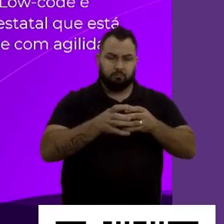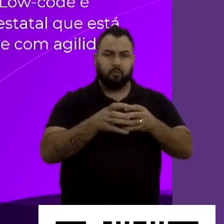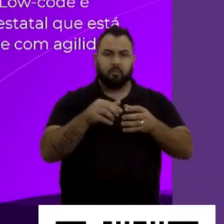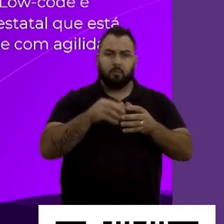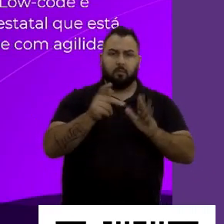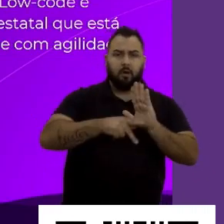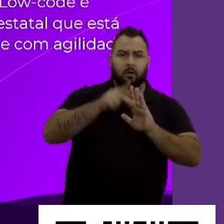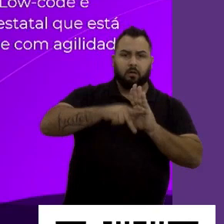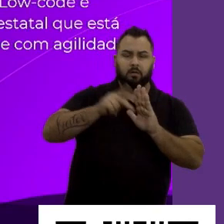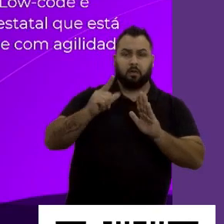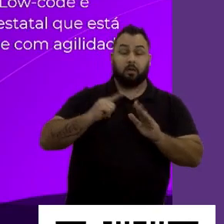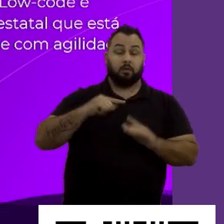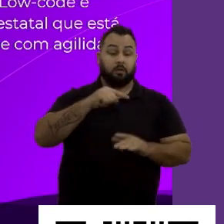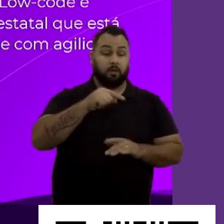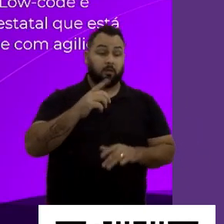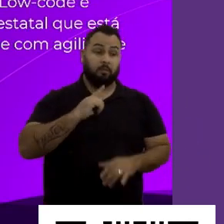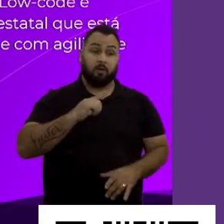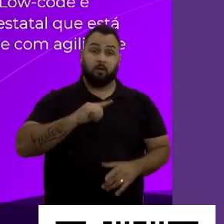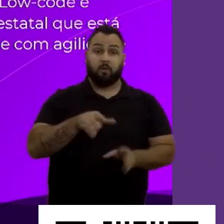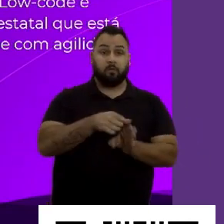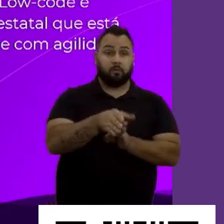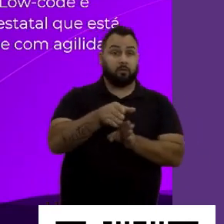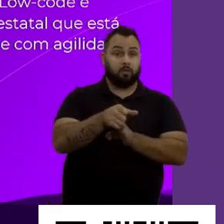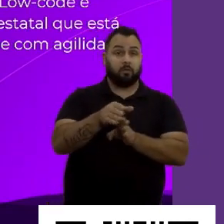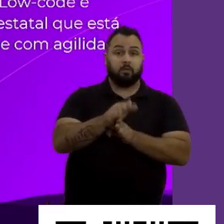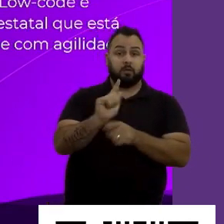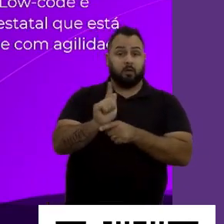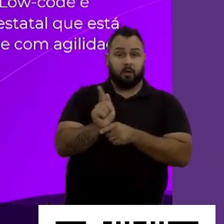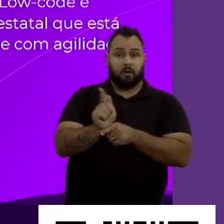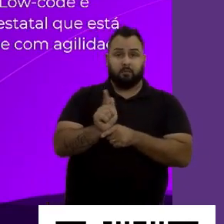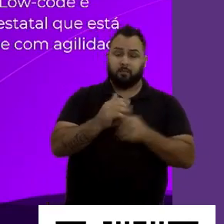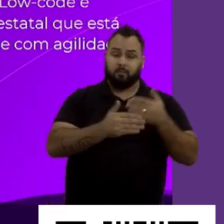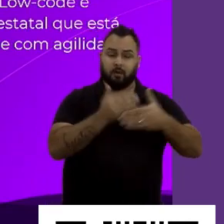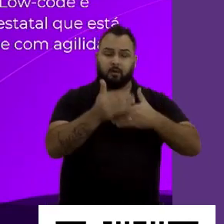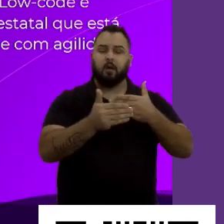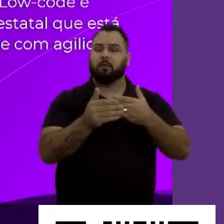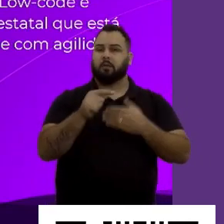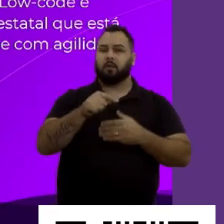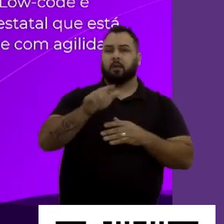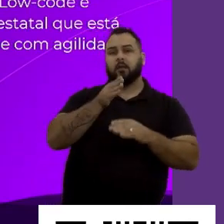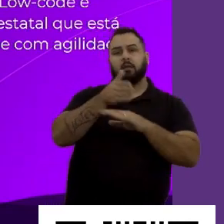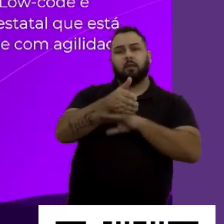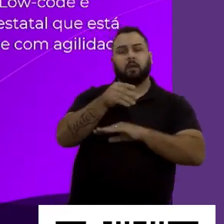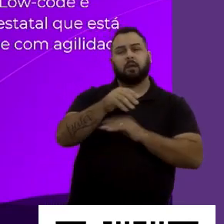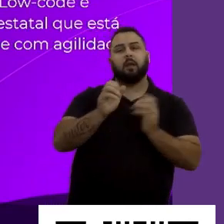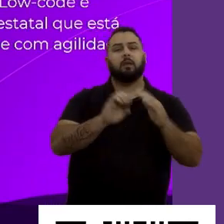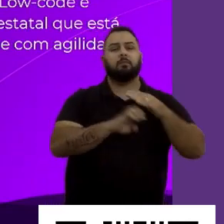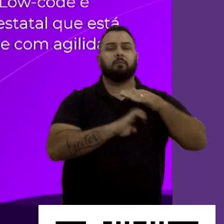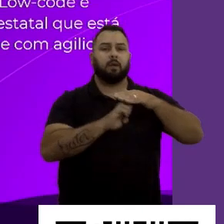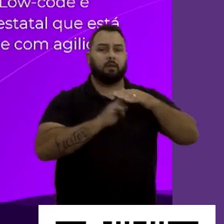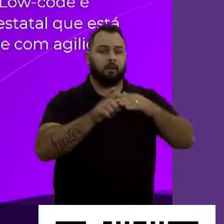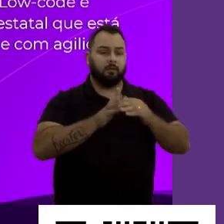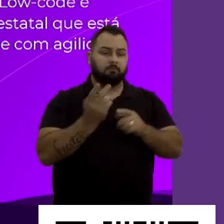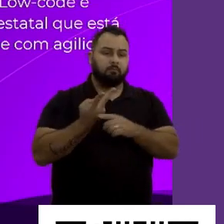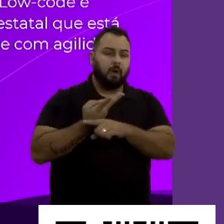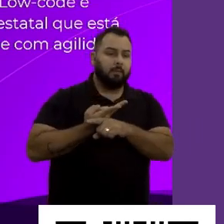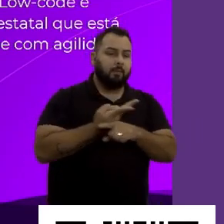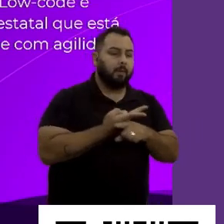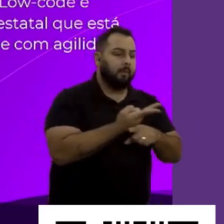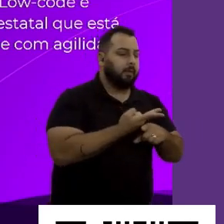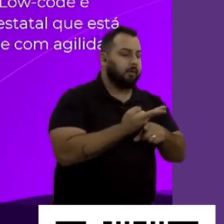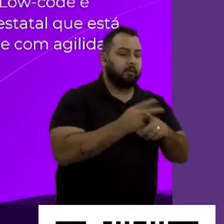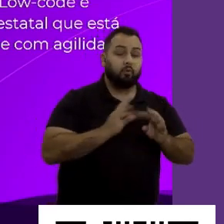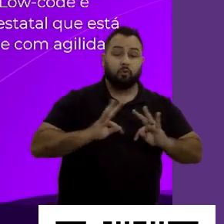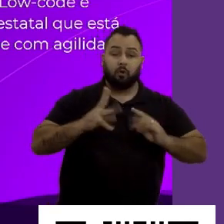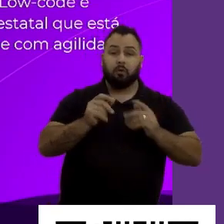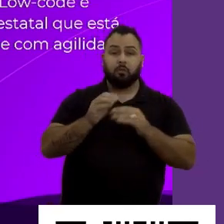ele tem uma consultoria de gerenciamento de processo ele chega na empresa e mapeia todos os processos da empresa e ver